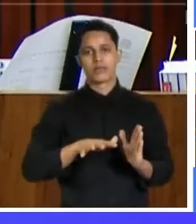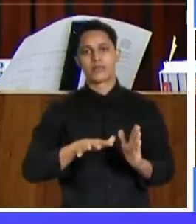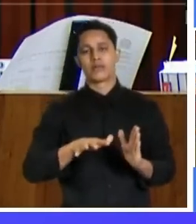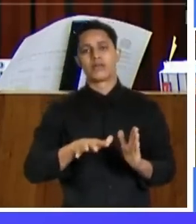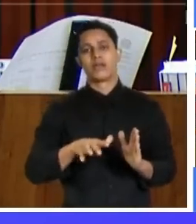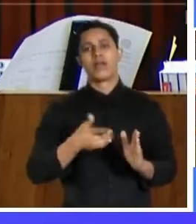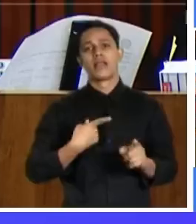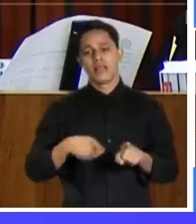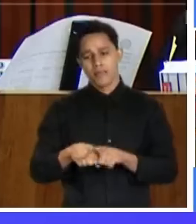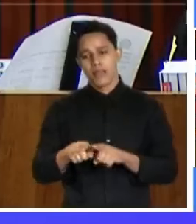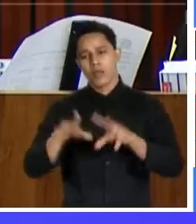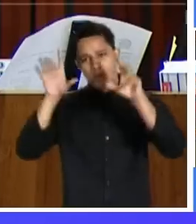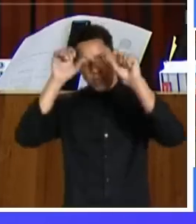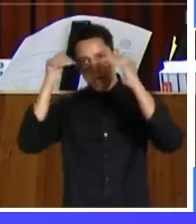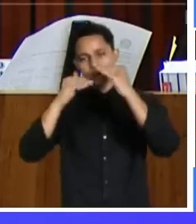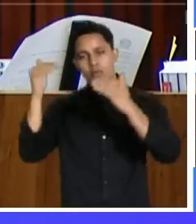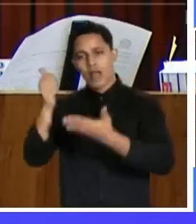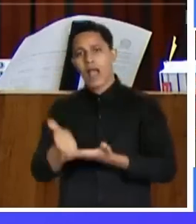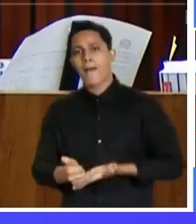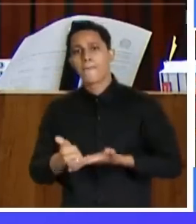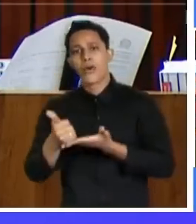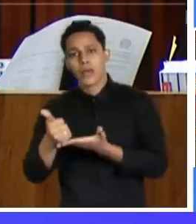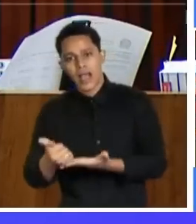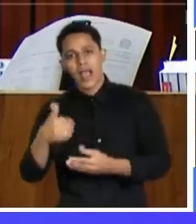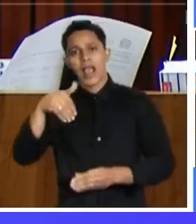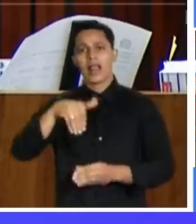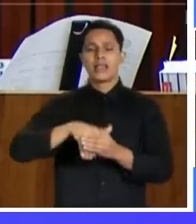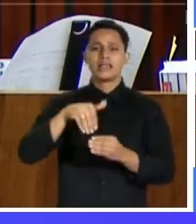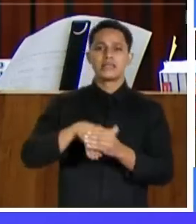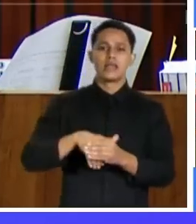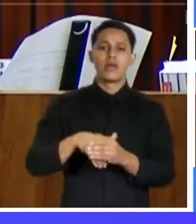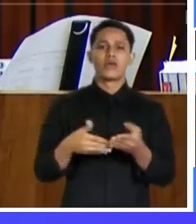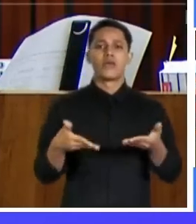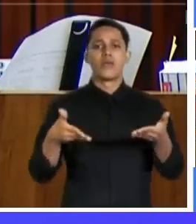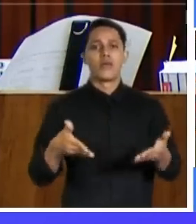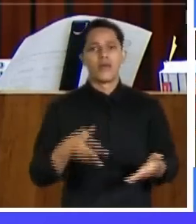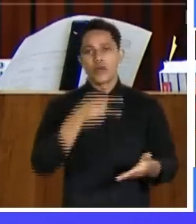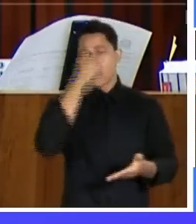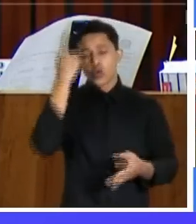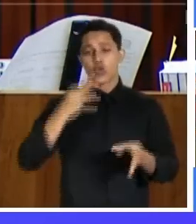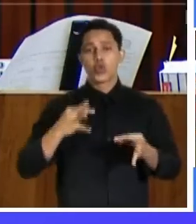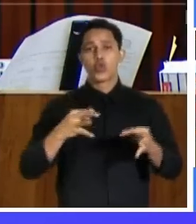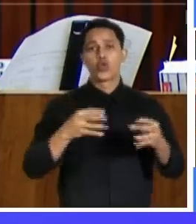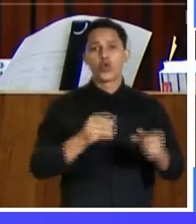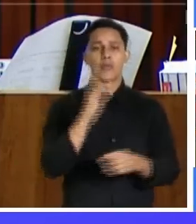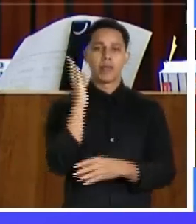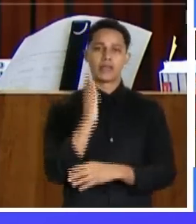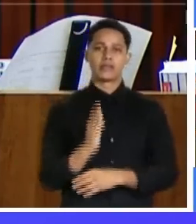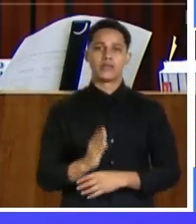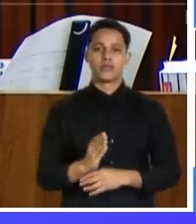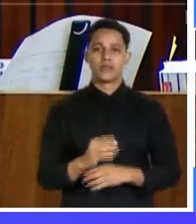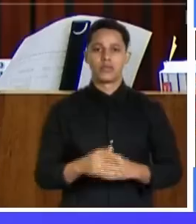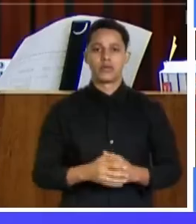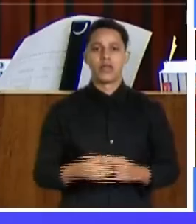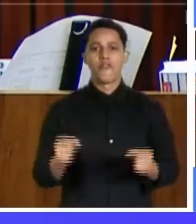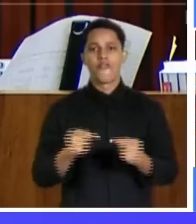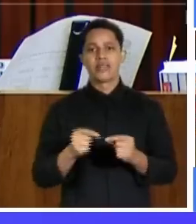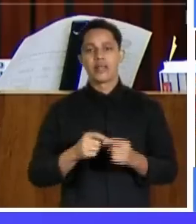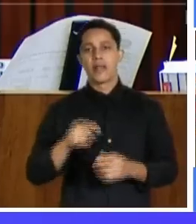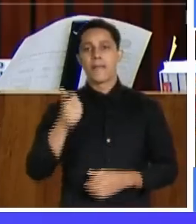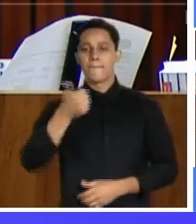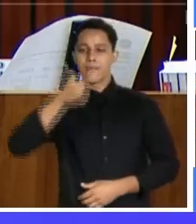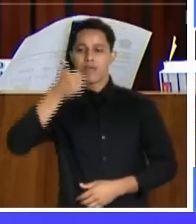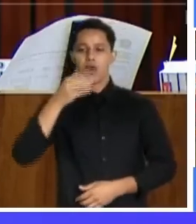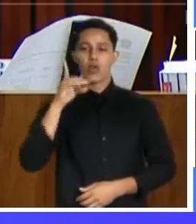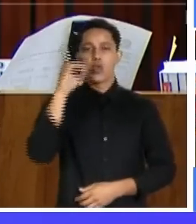prerrogativas sem os Escudos fornecidos pelo cargo de presidente da república começa a pagar a conta pelos